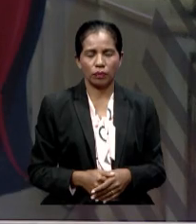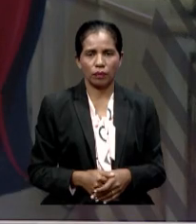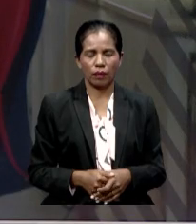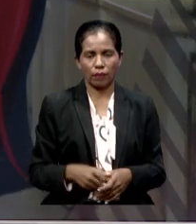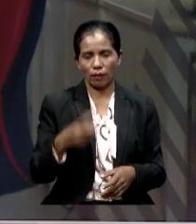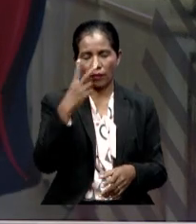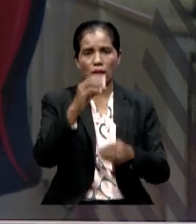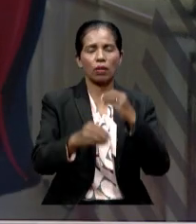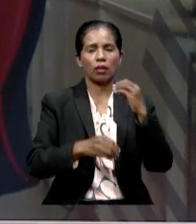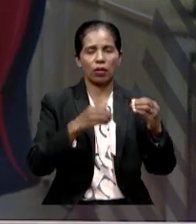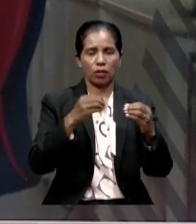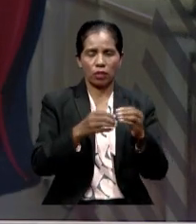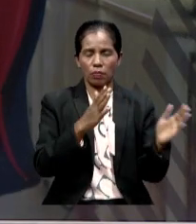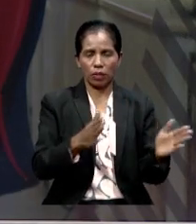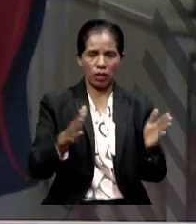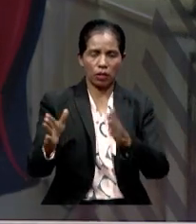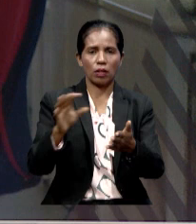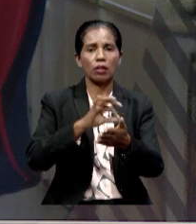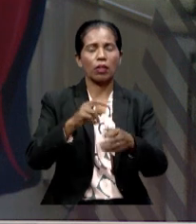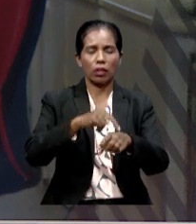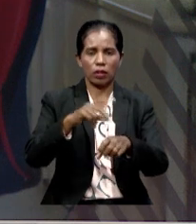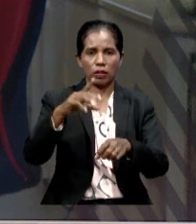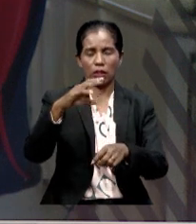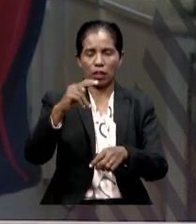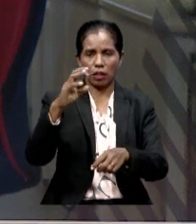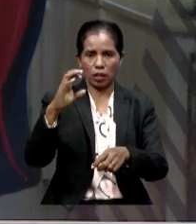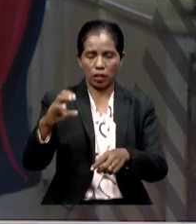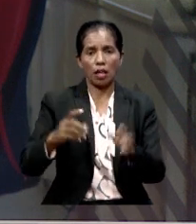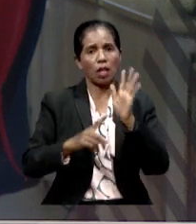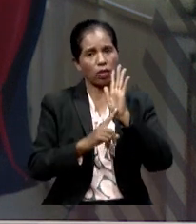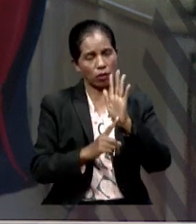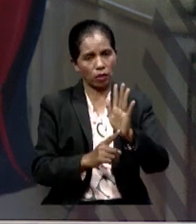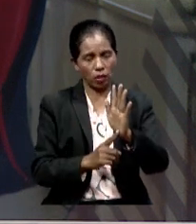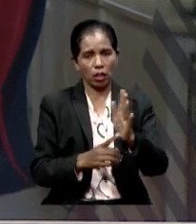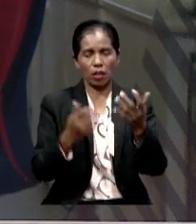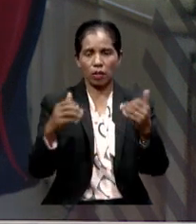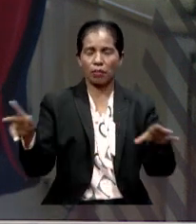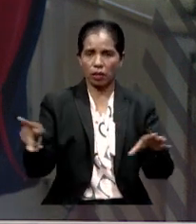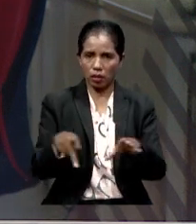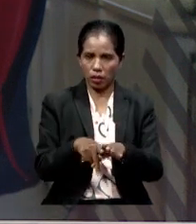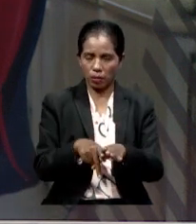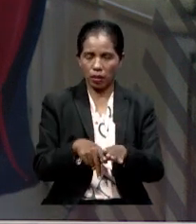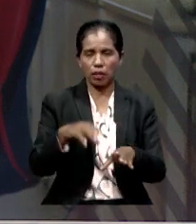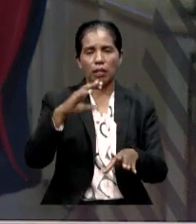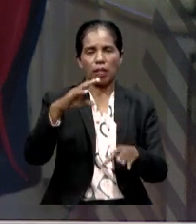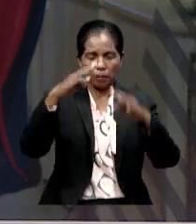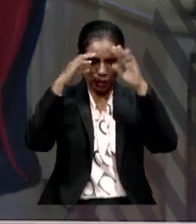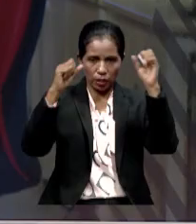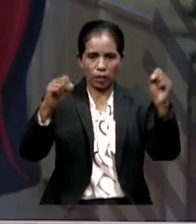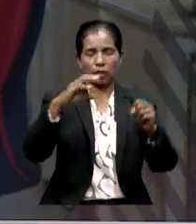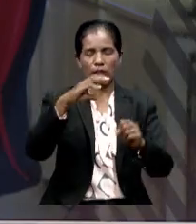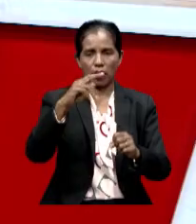Telespectadores, relaciona o processo no apuramento nacional na BCN Fossai, marcou na presença de Estúdio Gemen, presidente CNE.